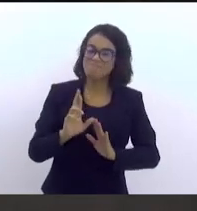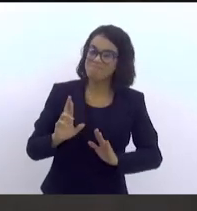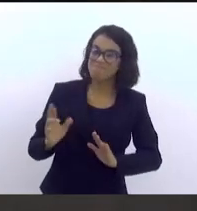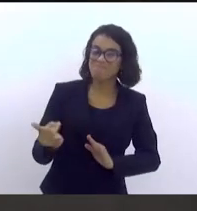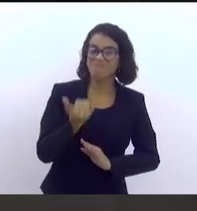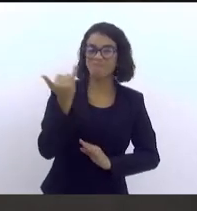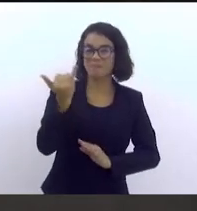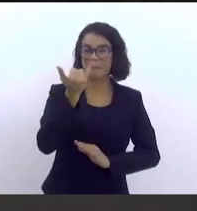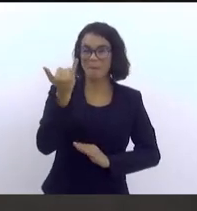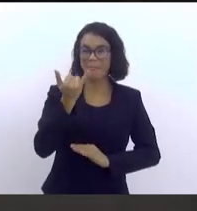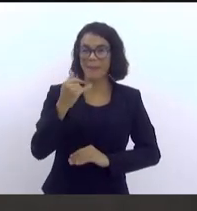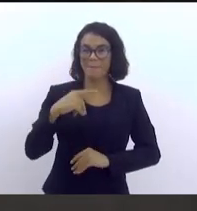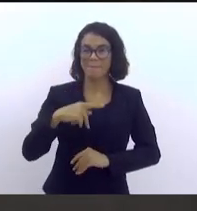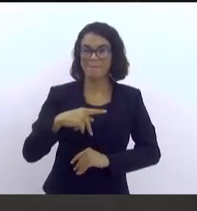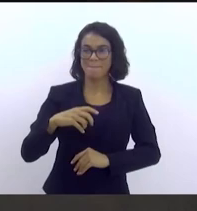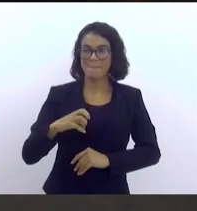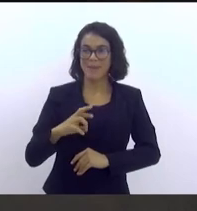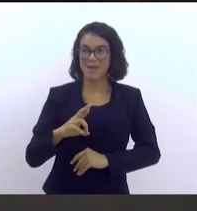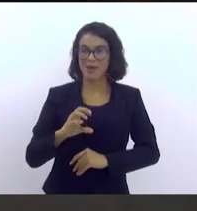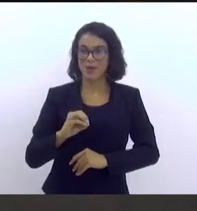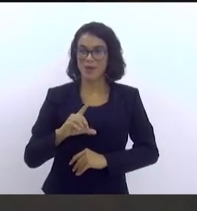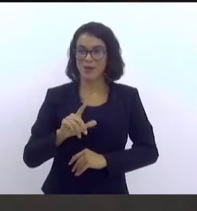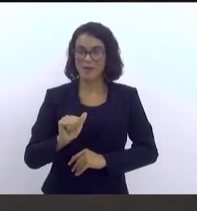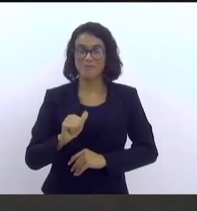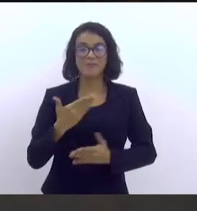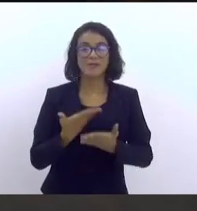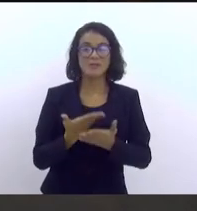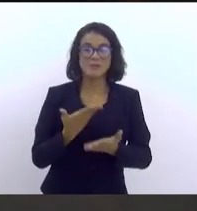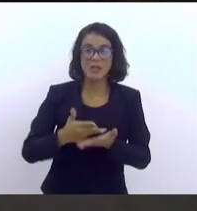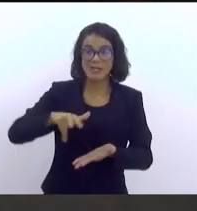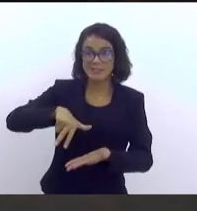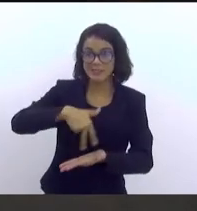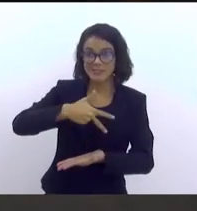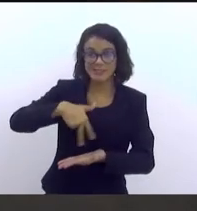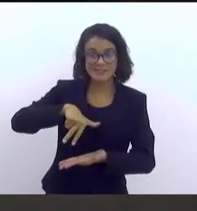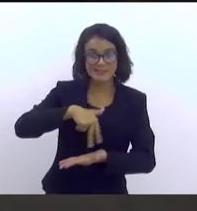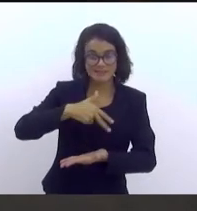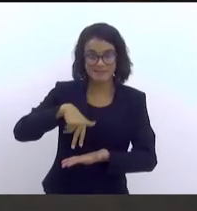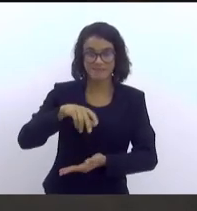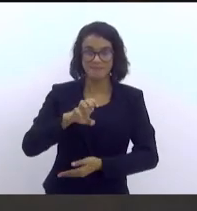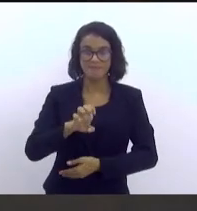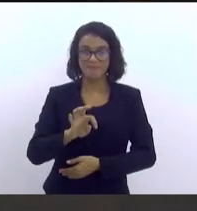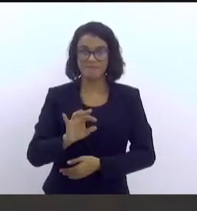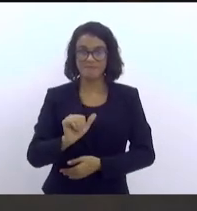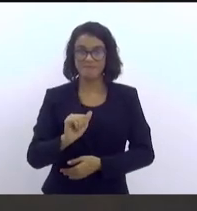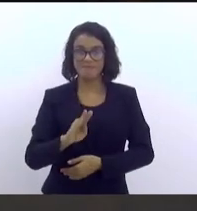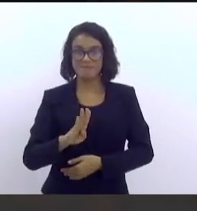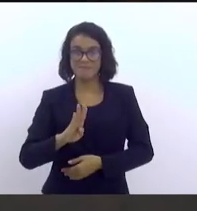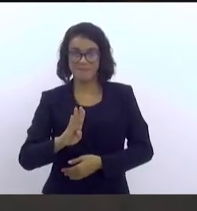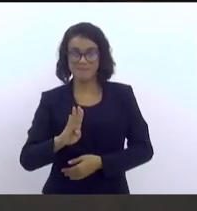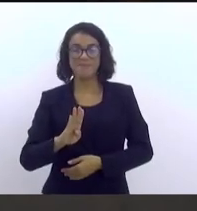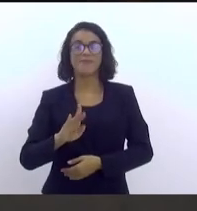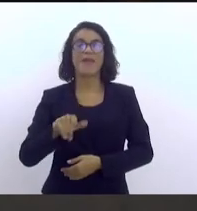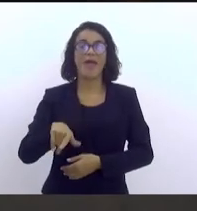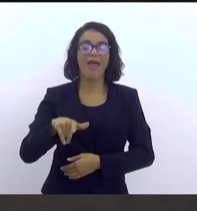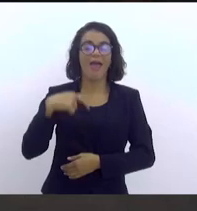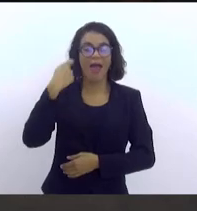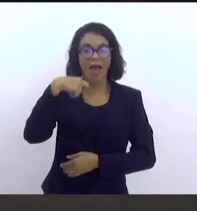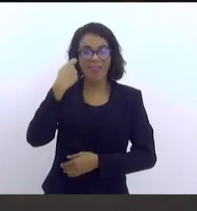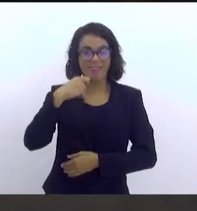ela é a pérola Magalhães é estudante de dança na etab é atriz informação